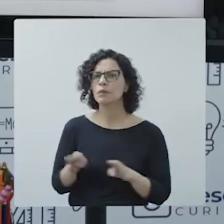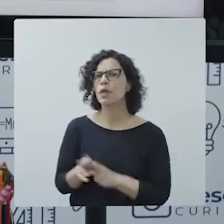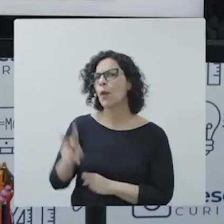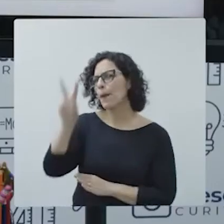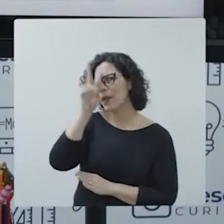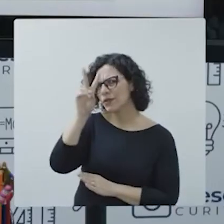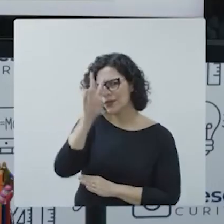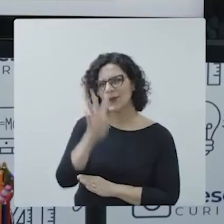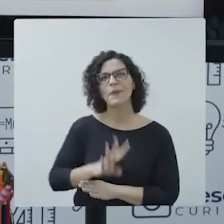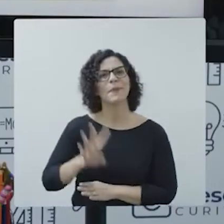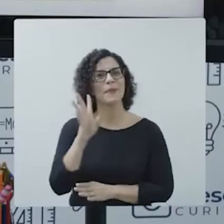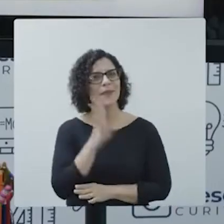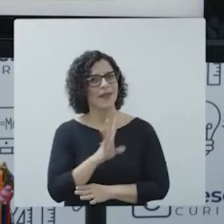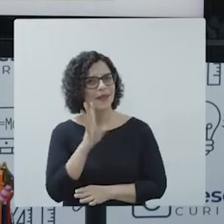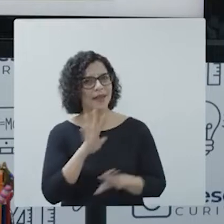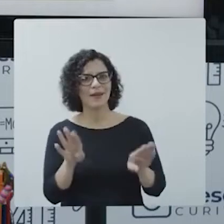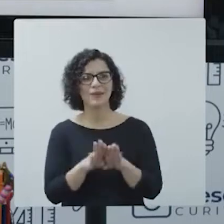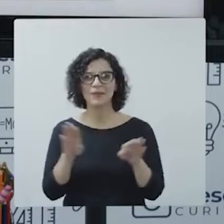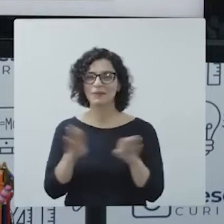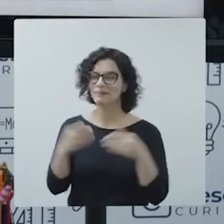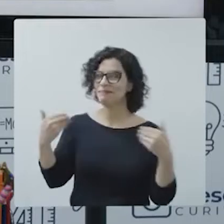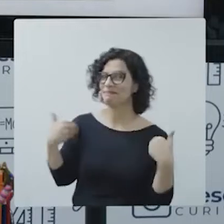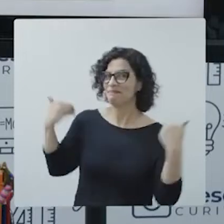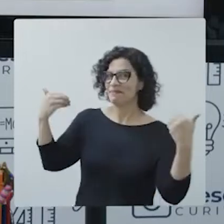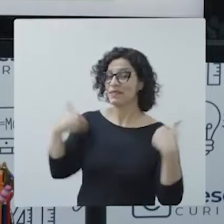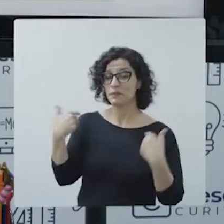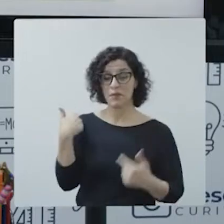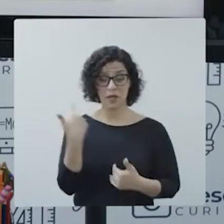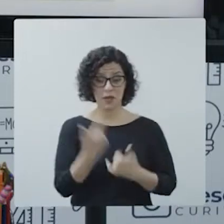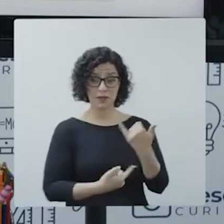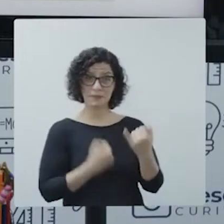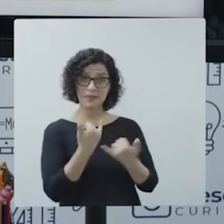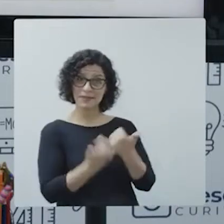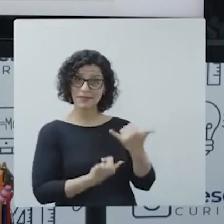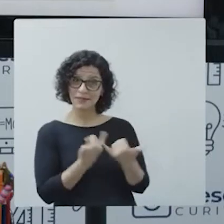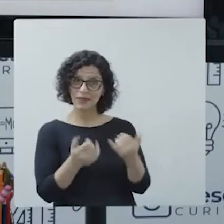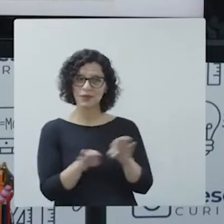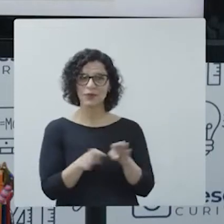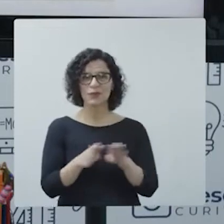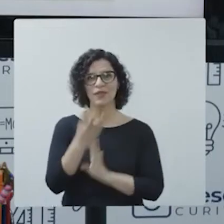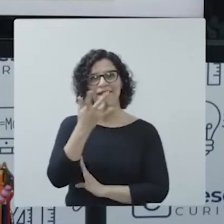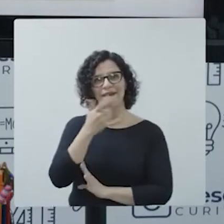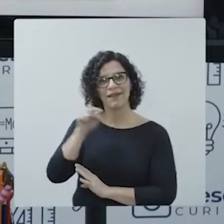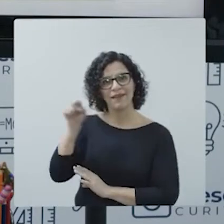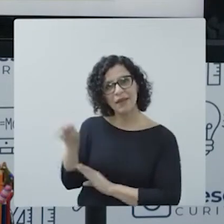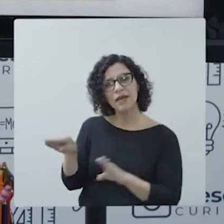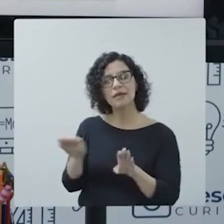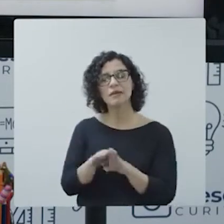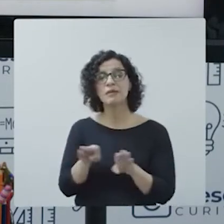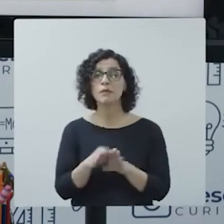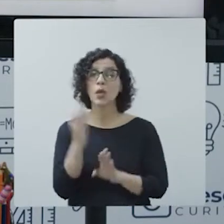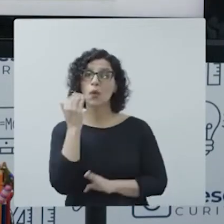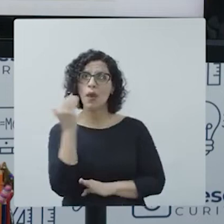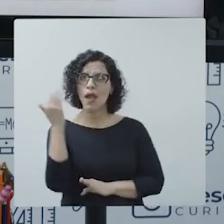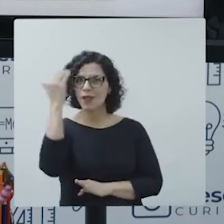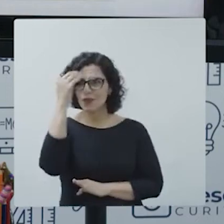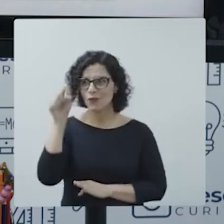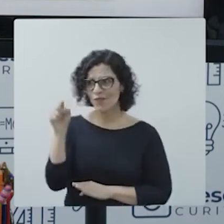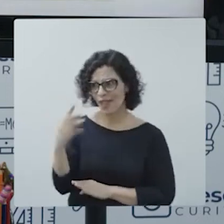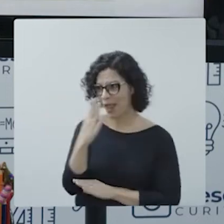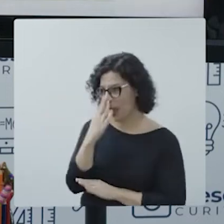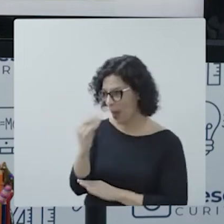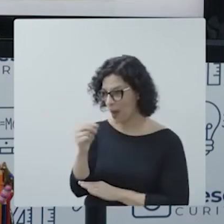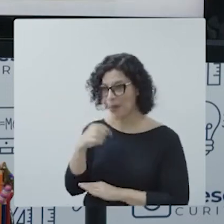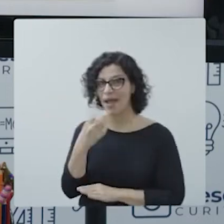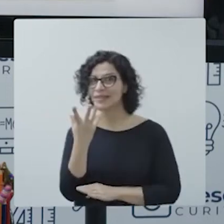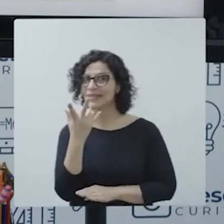uma parlenda bem legal, bem animada para brincar. Enquanto uma criança ou um adulto é o